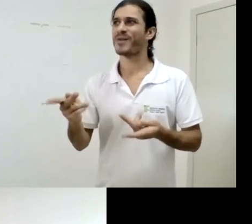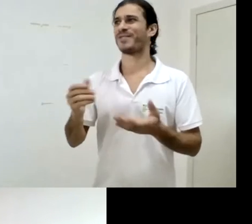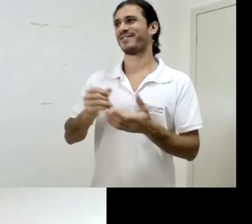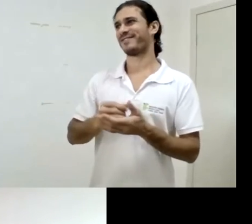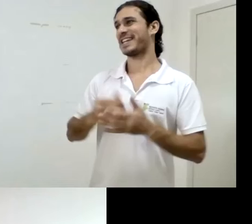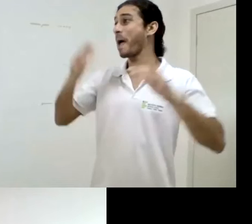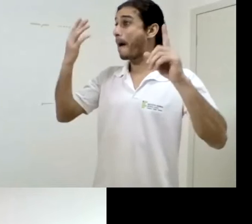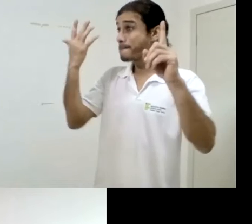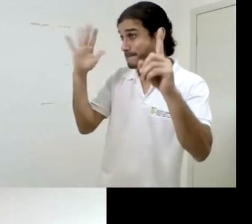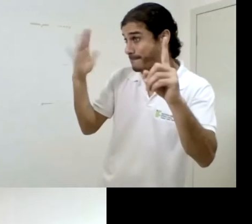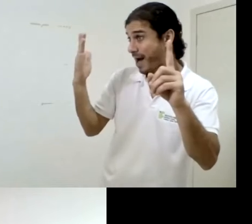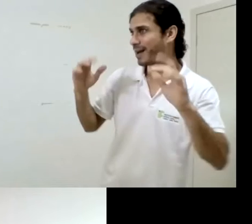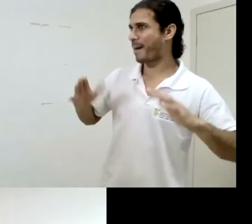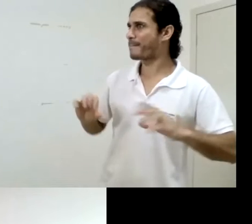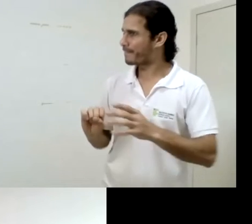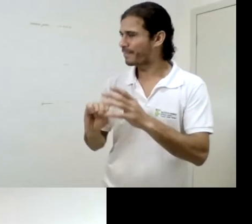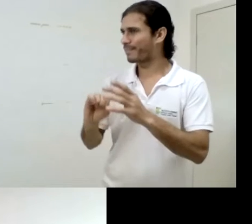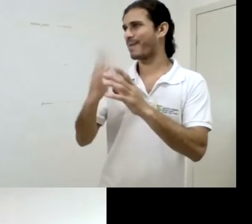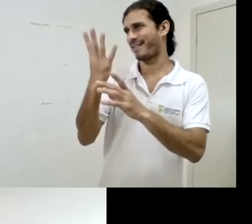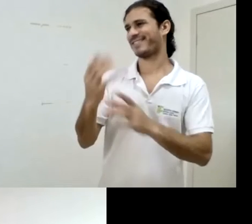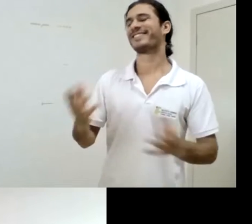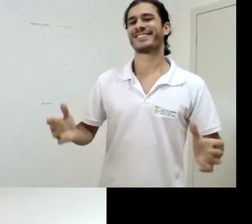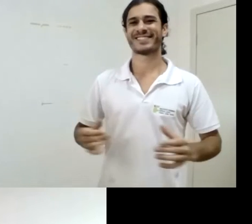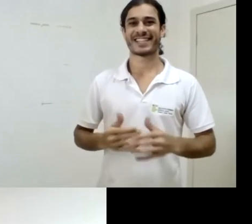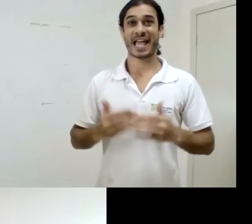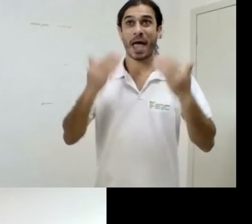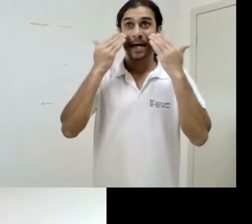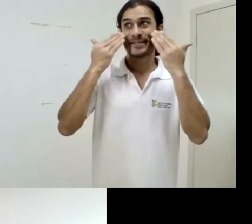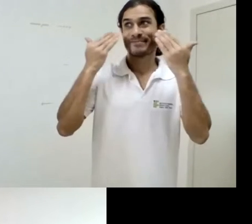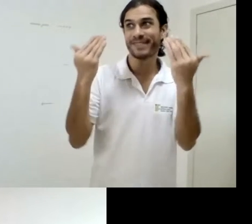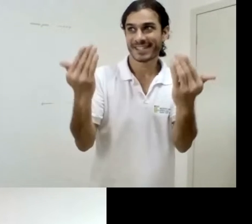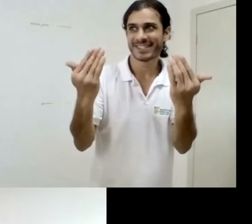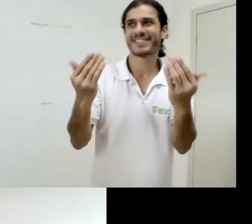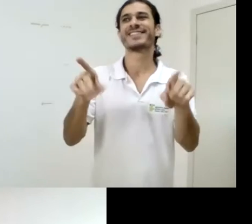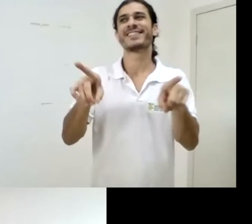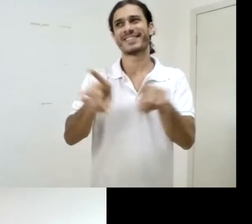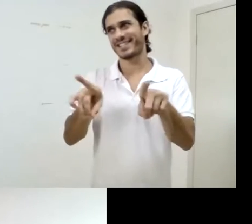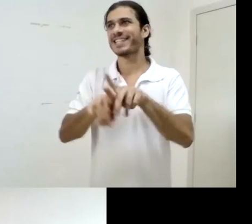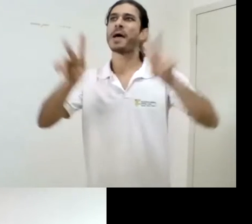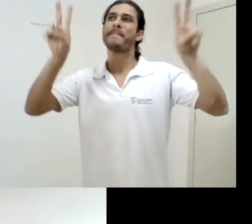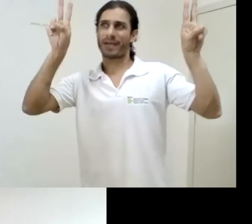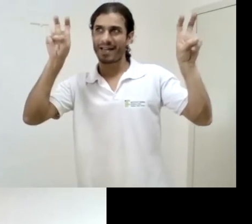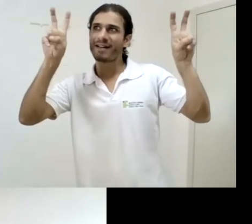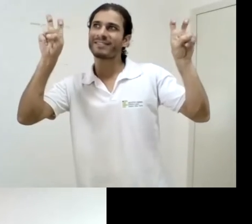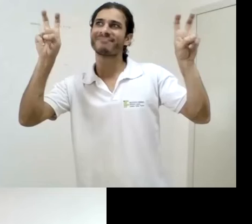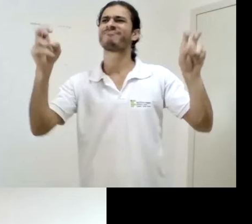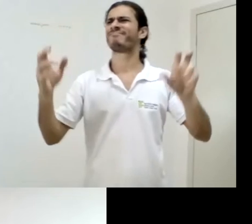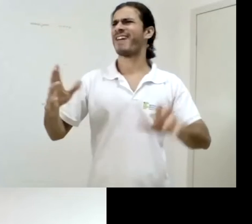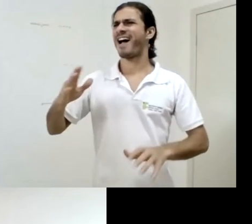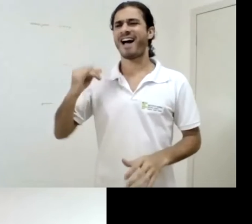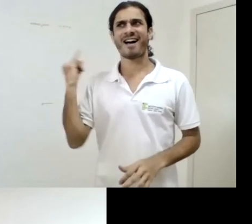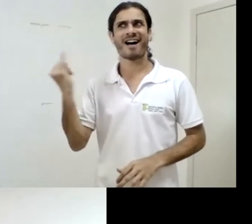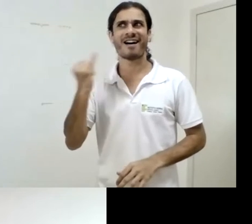e pela temática também, não é? Eu achei muito bacana o IFES estar trazendo essa temática aí e